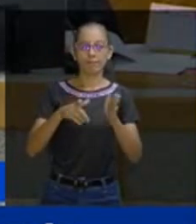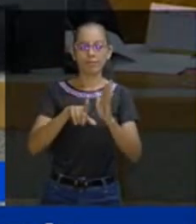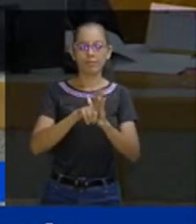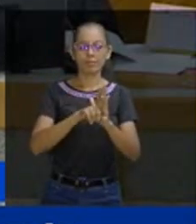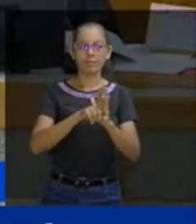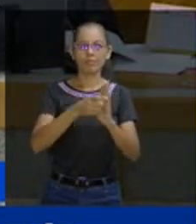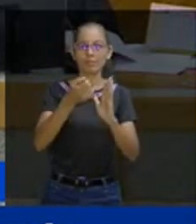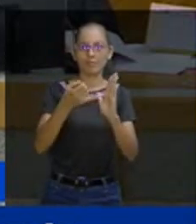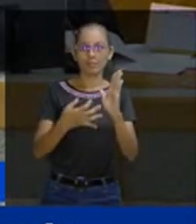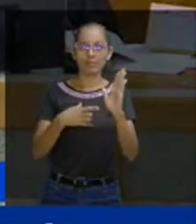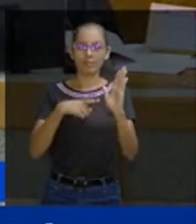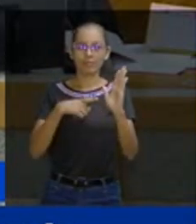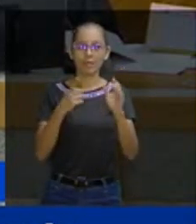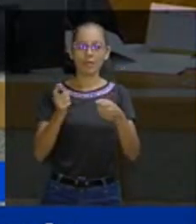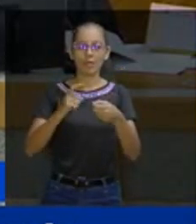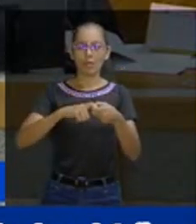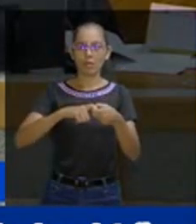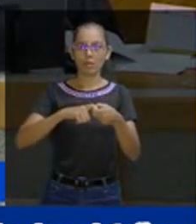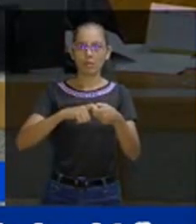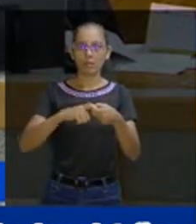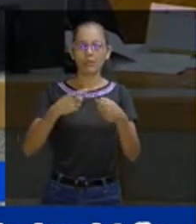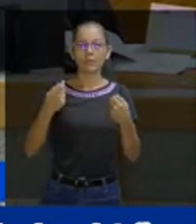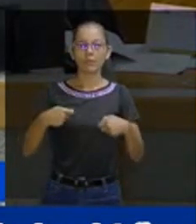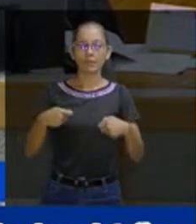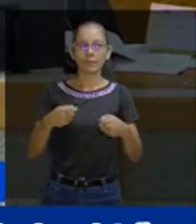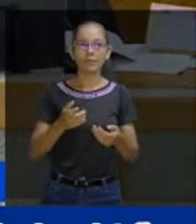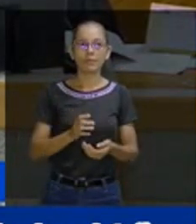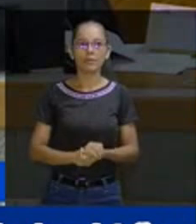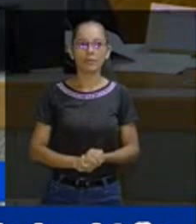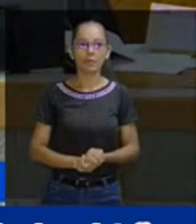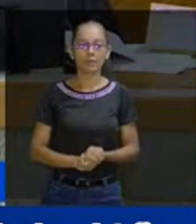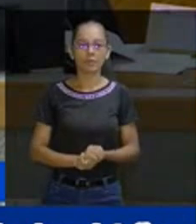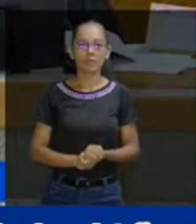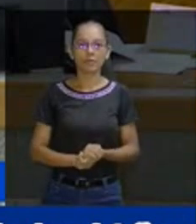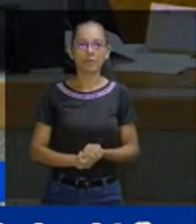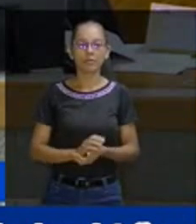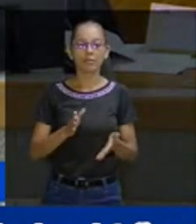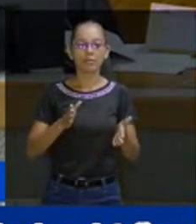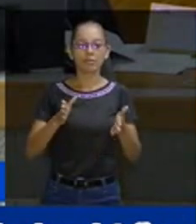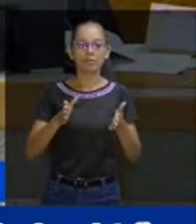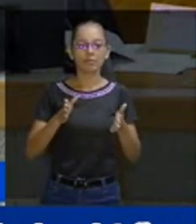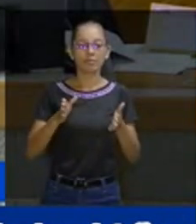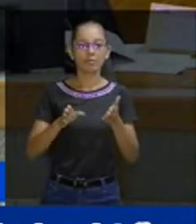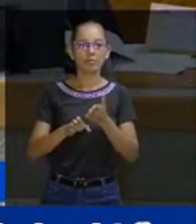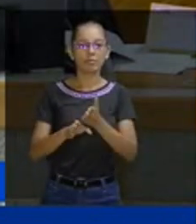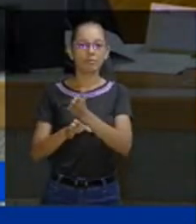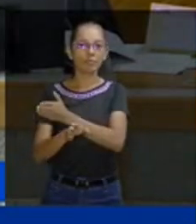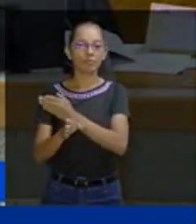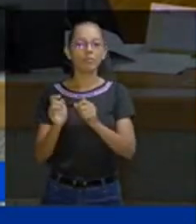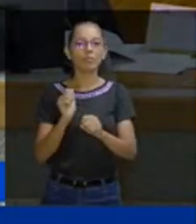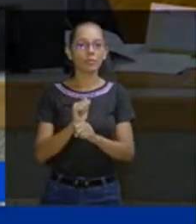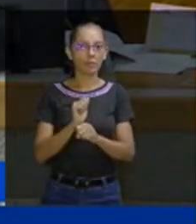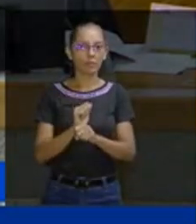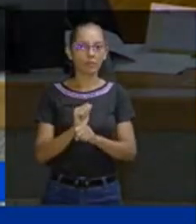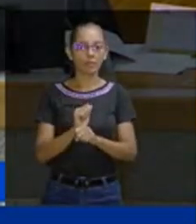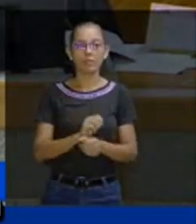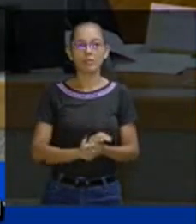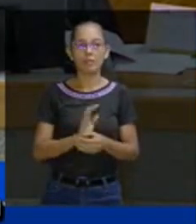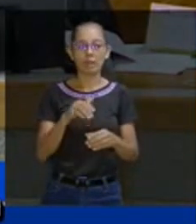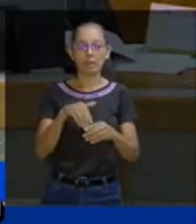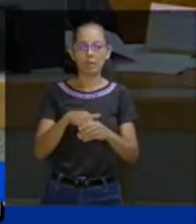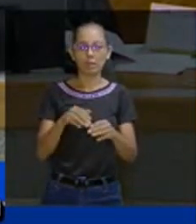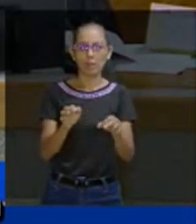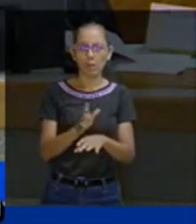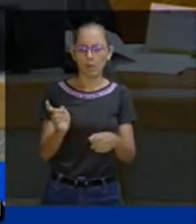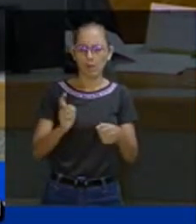TRE, desembargador Carmo Antônio. O retorno precisa ocorrer após a diplomação dos eleitos e não após o resultado das eleições. Então,